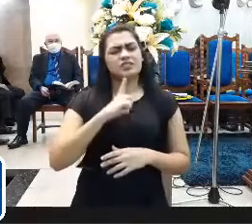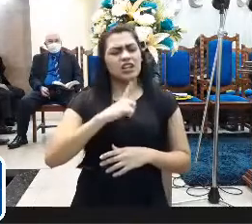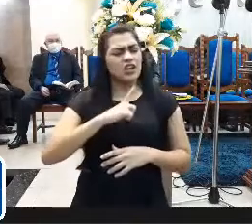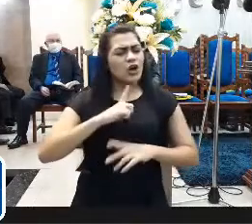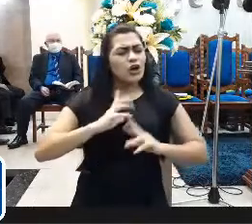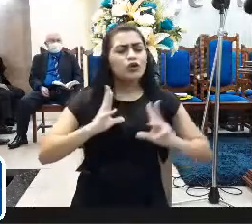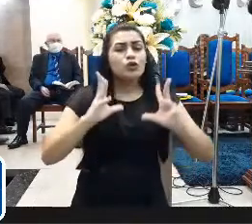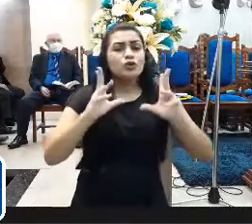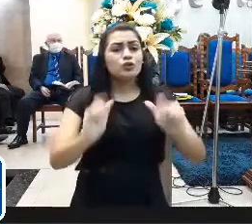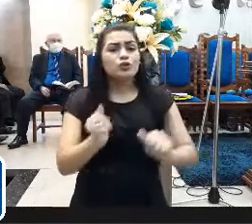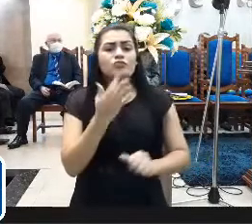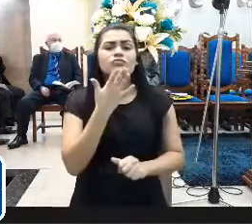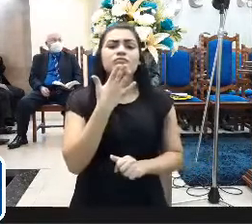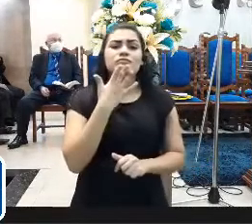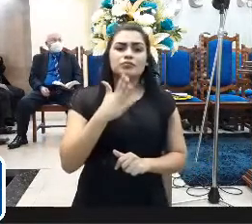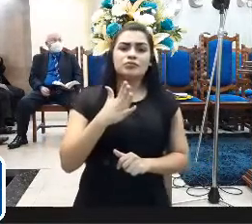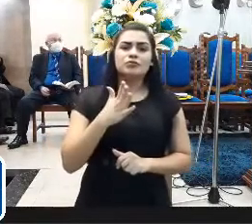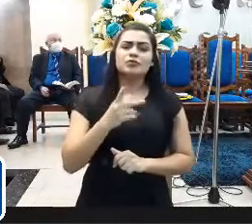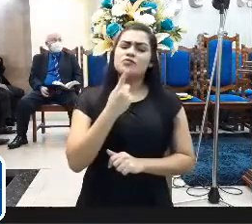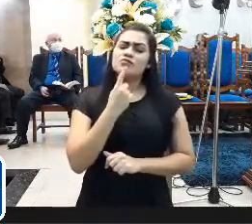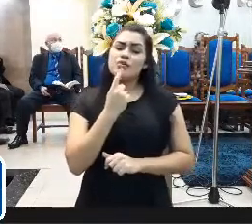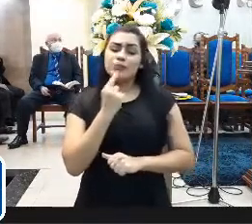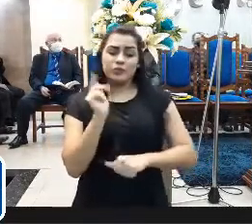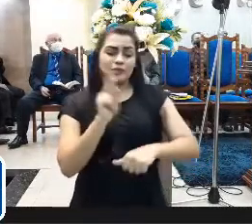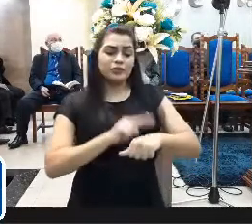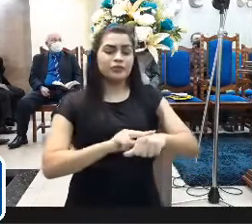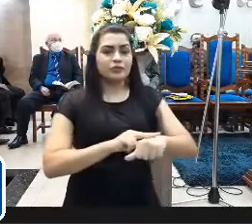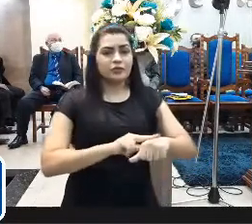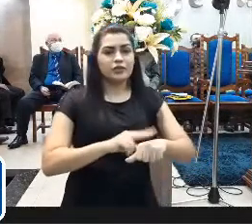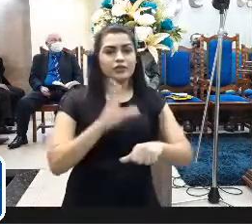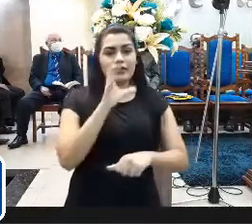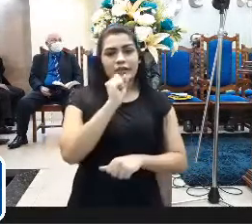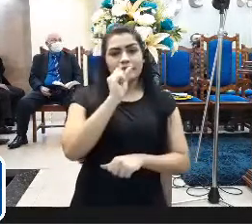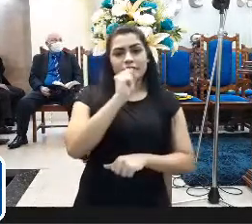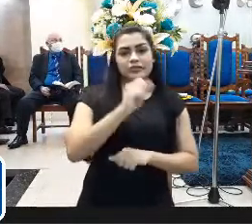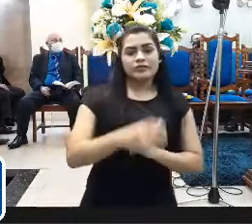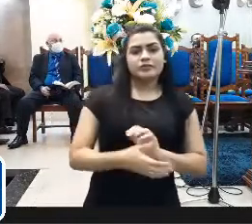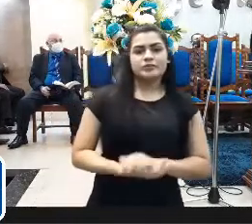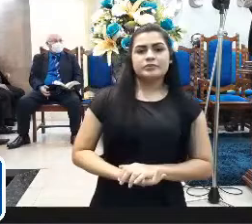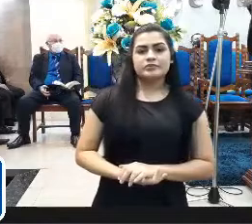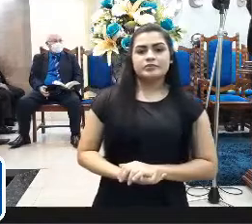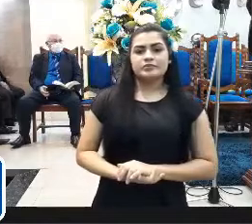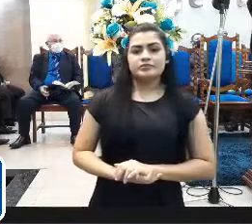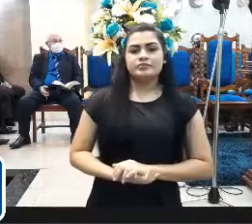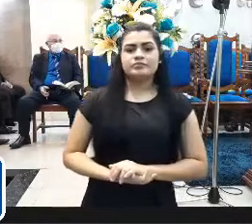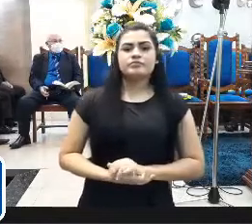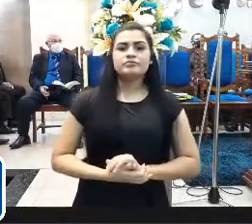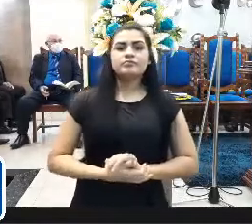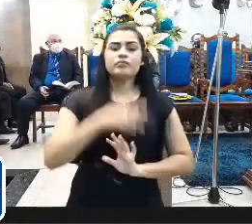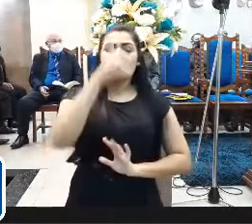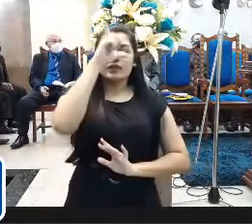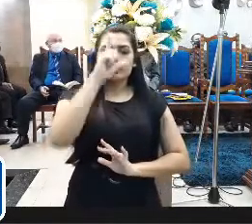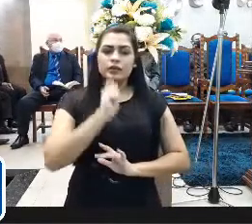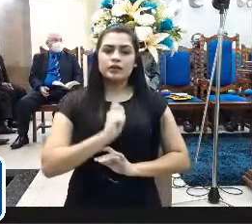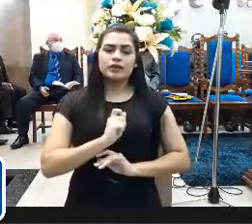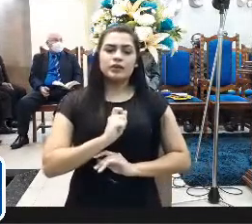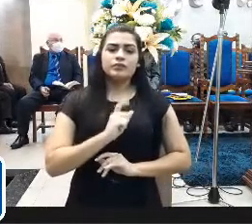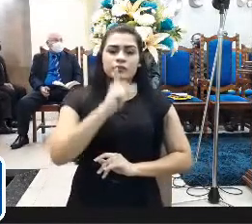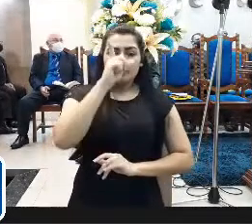cor, vermelha, verde, tem para laranja, o que é mais? Laranja, amarela, o que